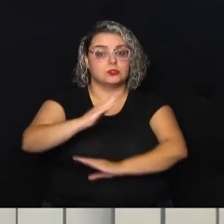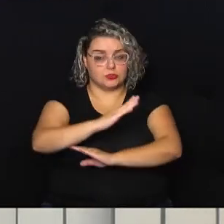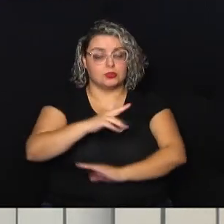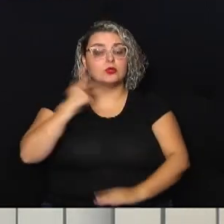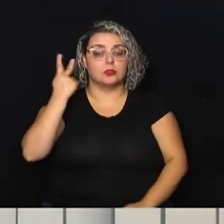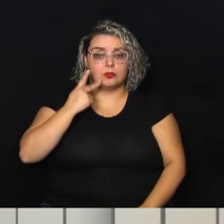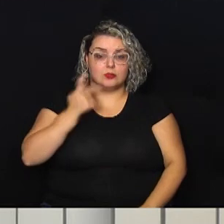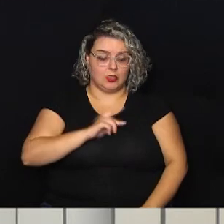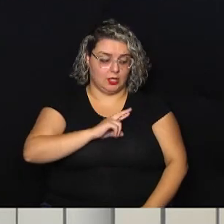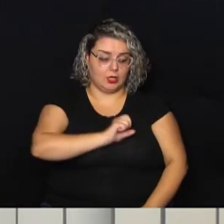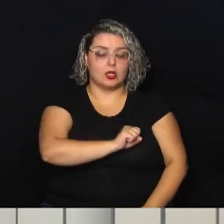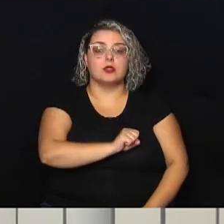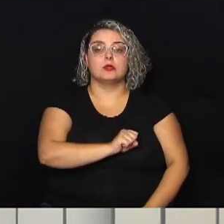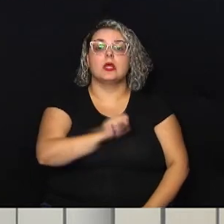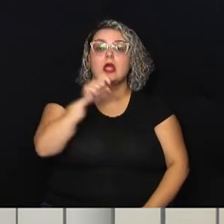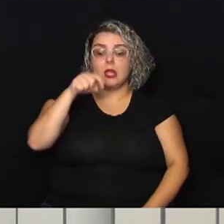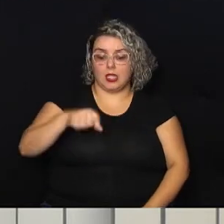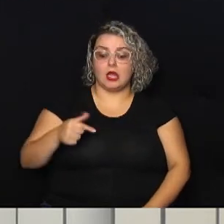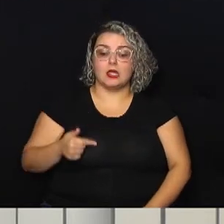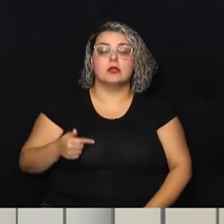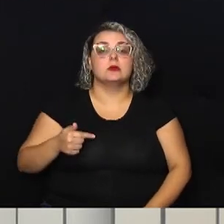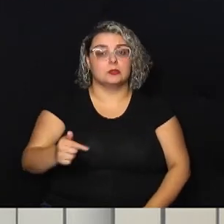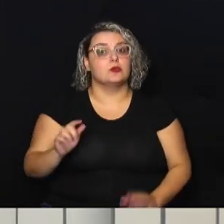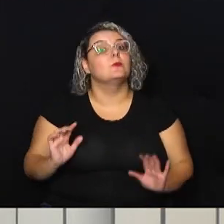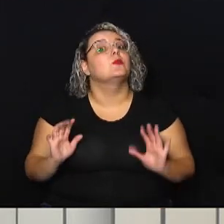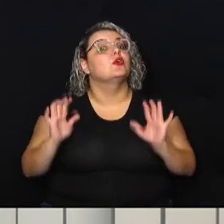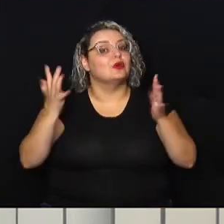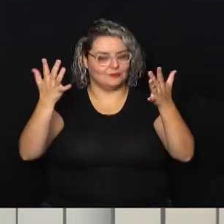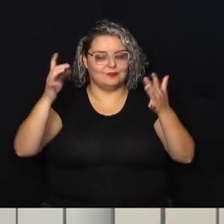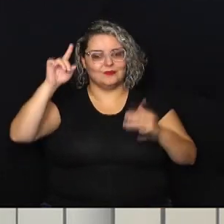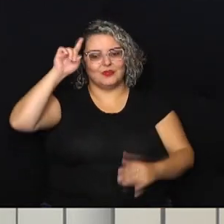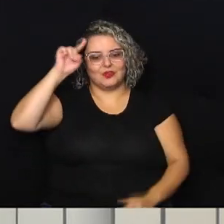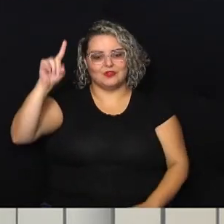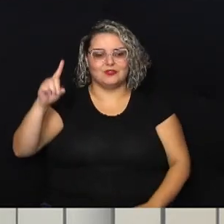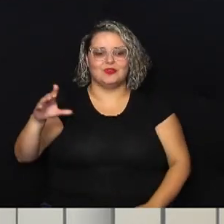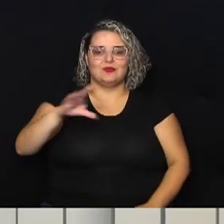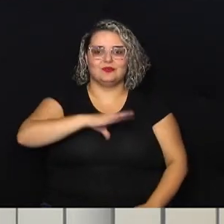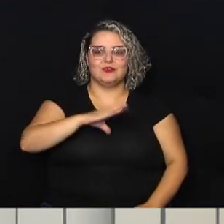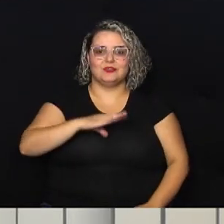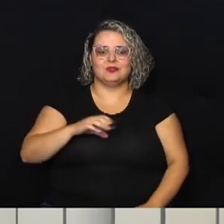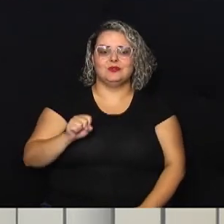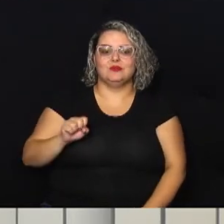Luiz Rossini, essa semana foi comemorado o Dia Municipal da